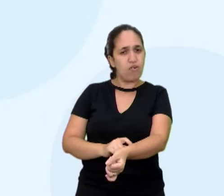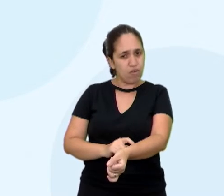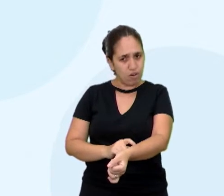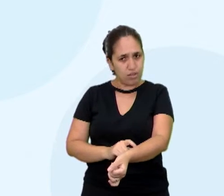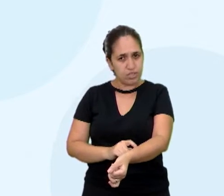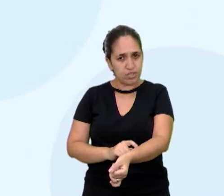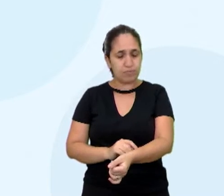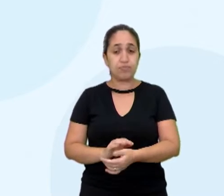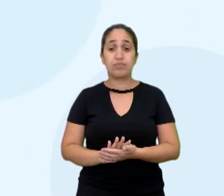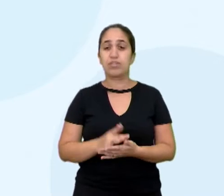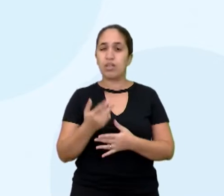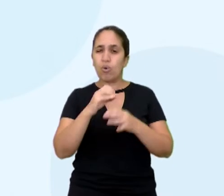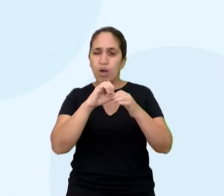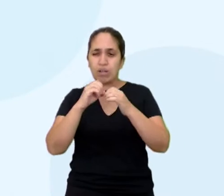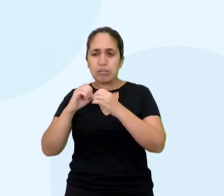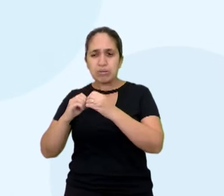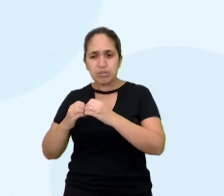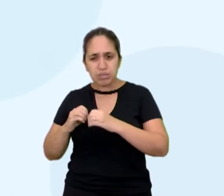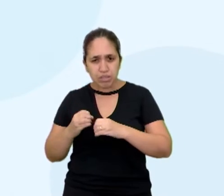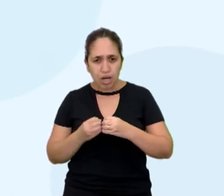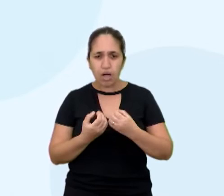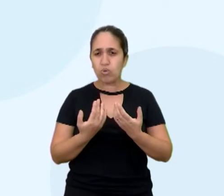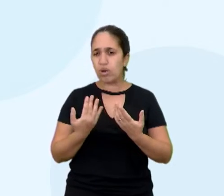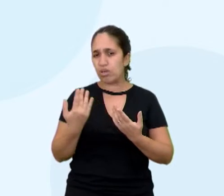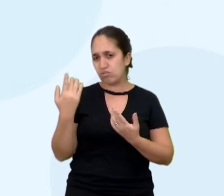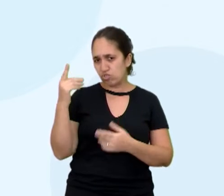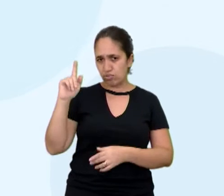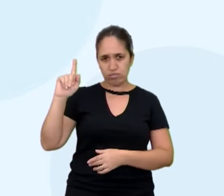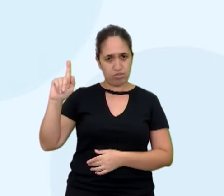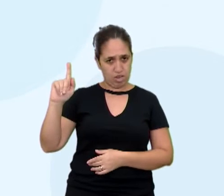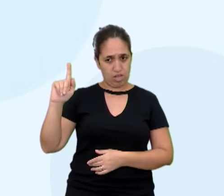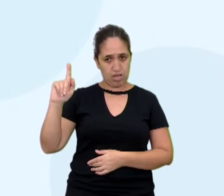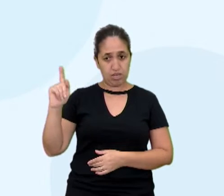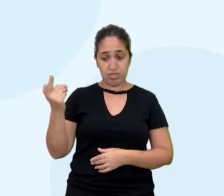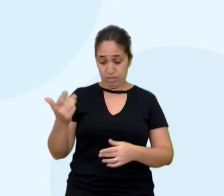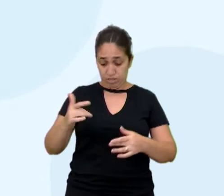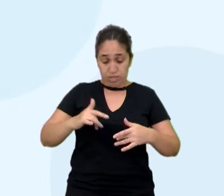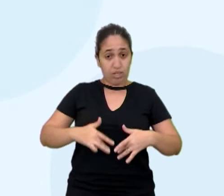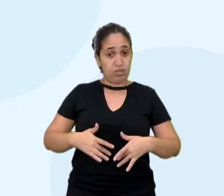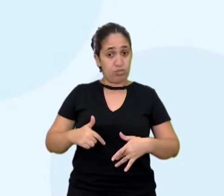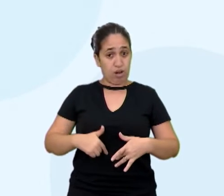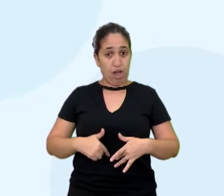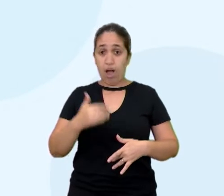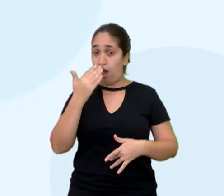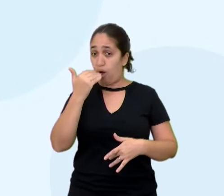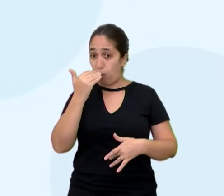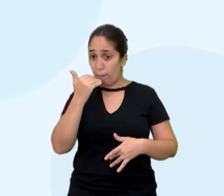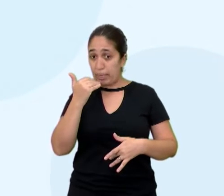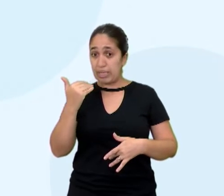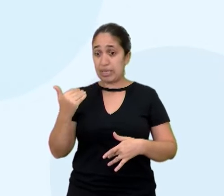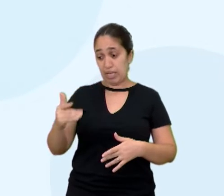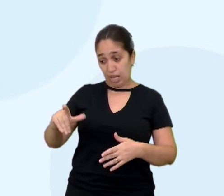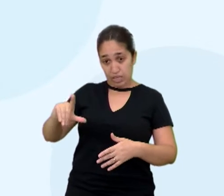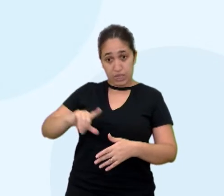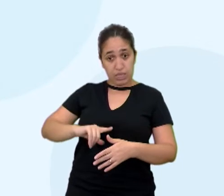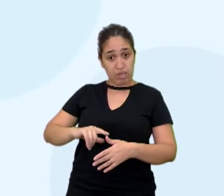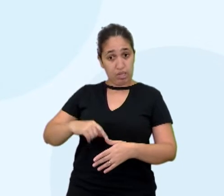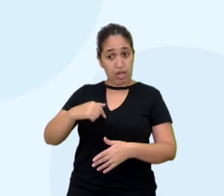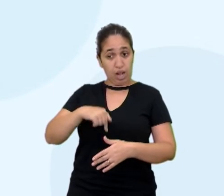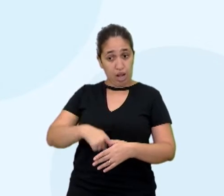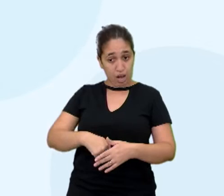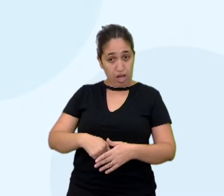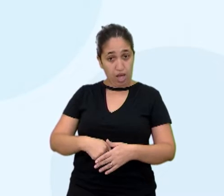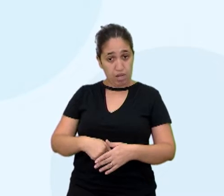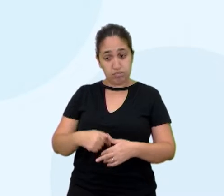as células específicas que a gente chama ali de células G que estão dentro do estômago, na presença de alimento e com a estimulação, né,